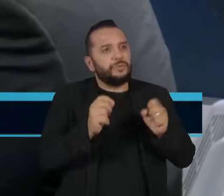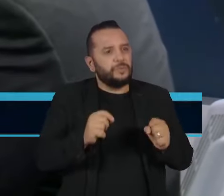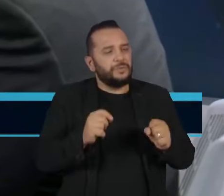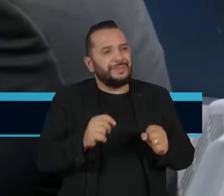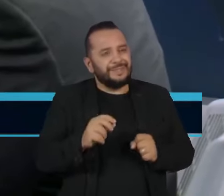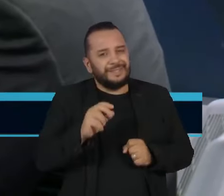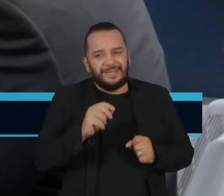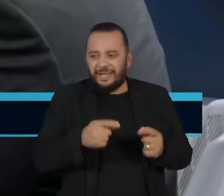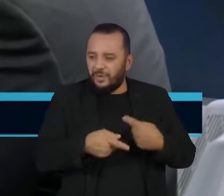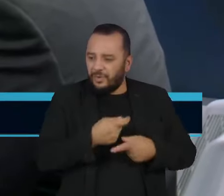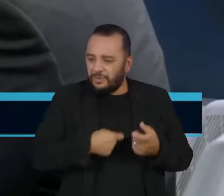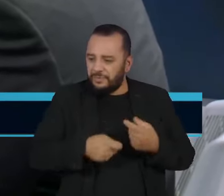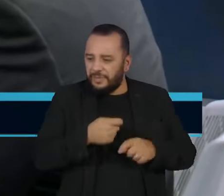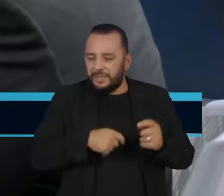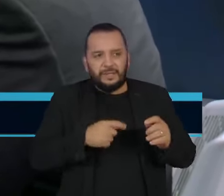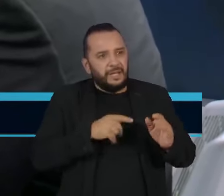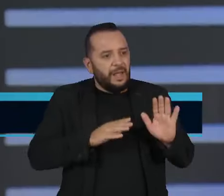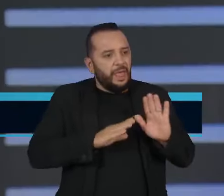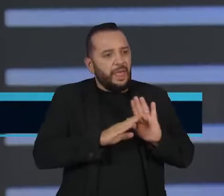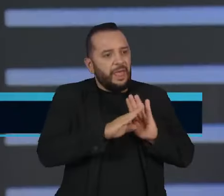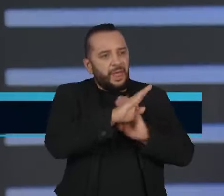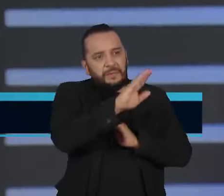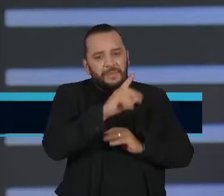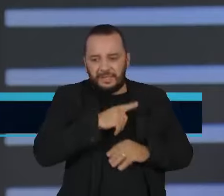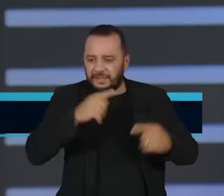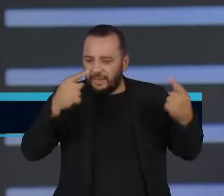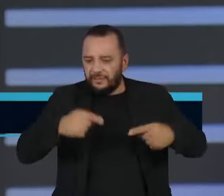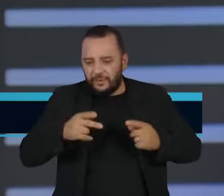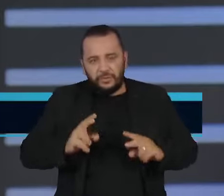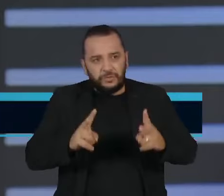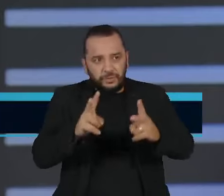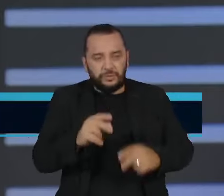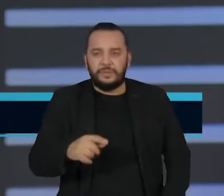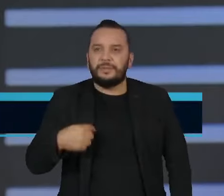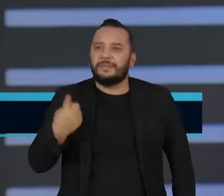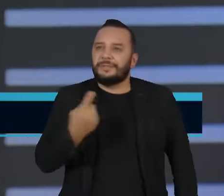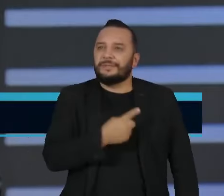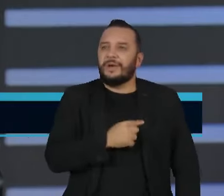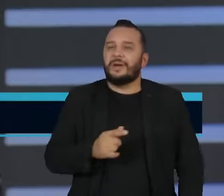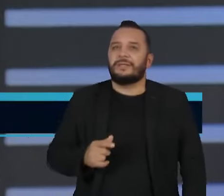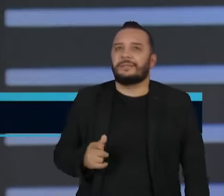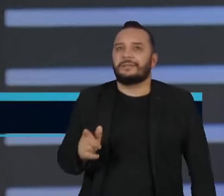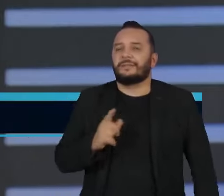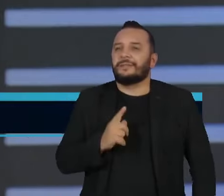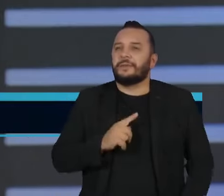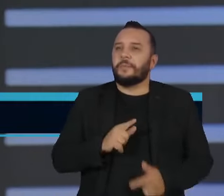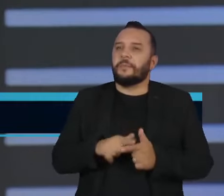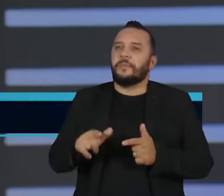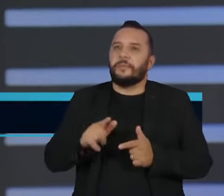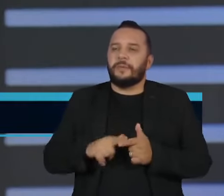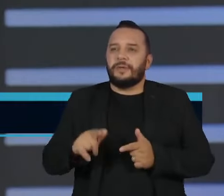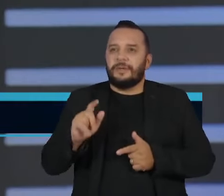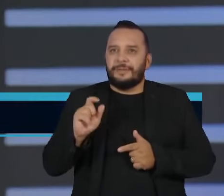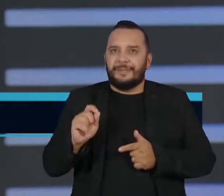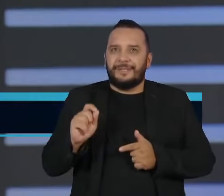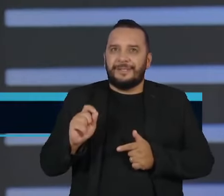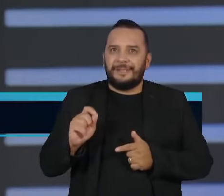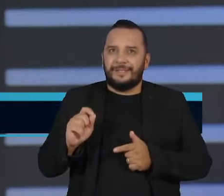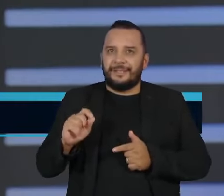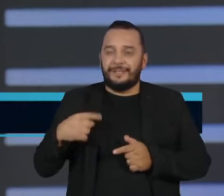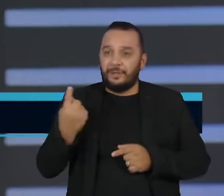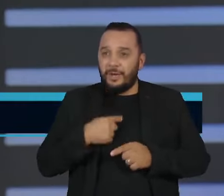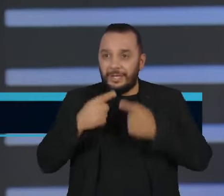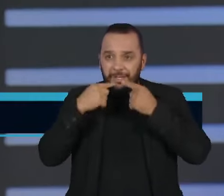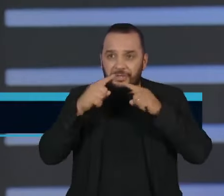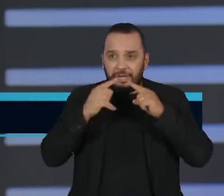o bolo da economia cresce. Por quê? A gente ainda vive bastante, na verdade, com aquele problema que a gente criticava na